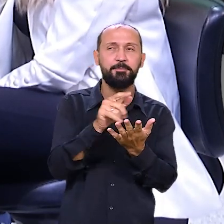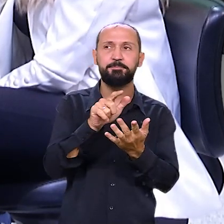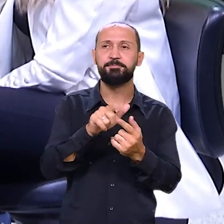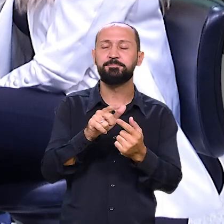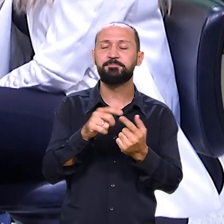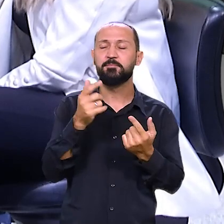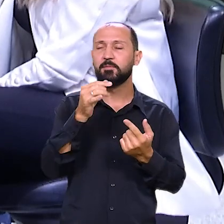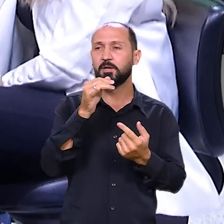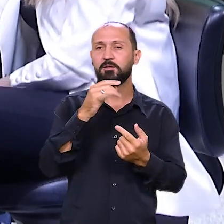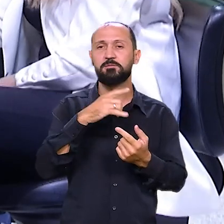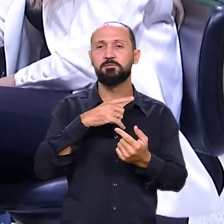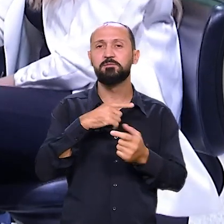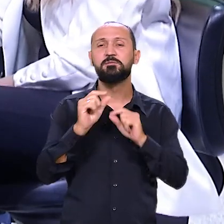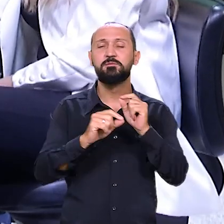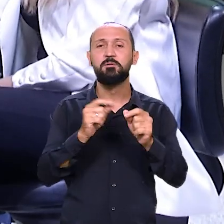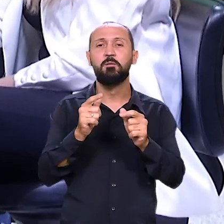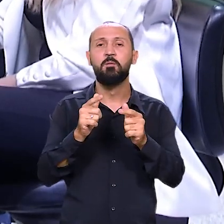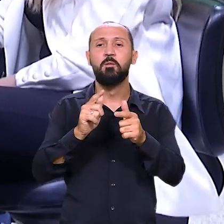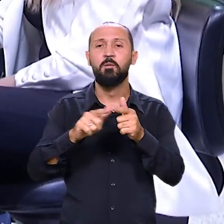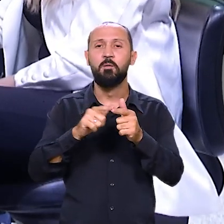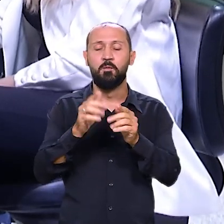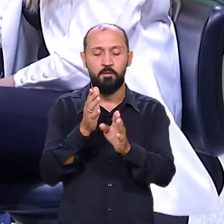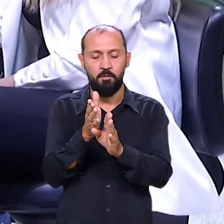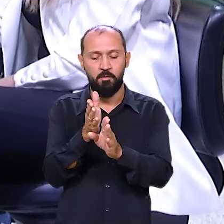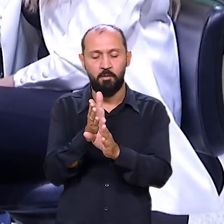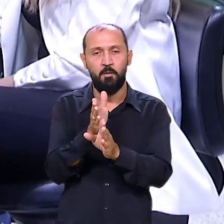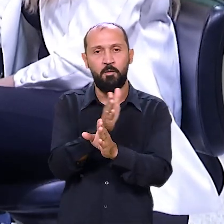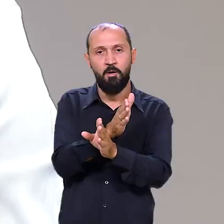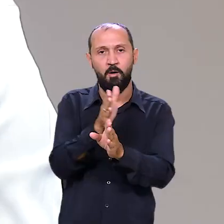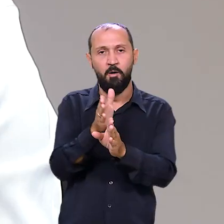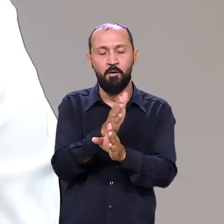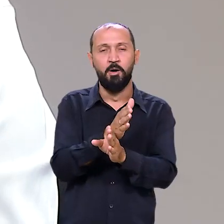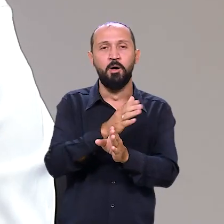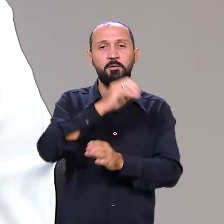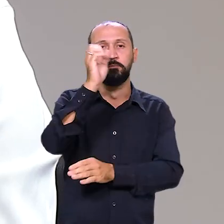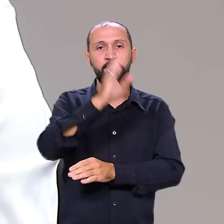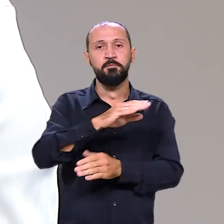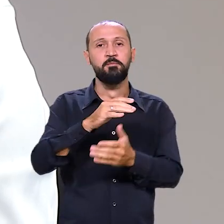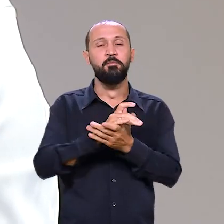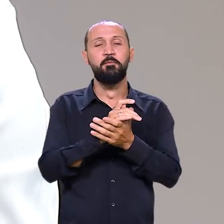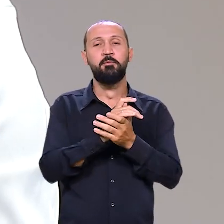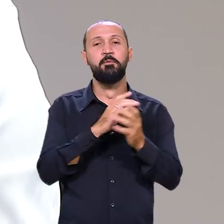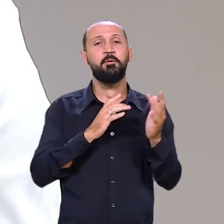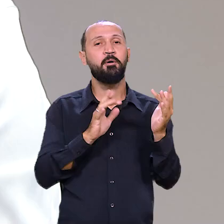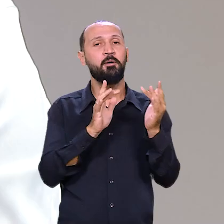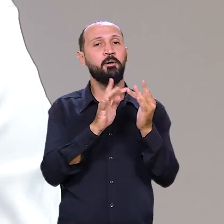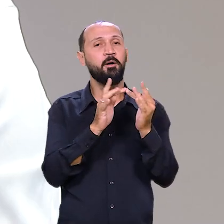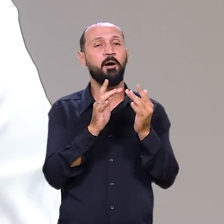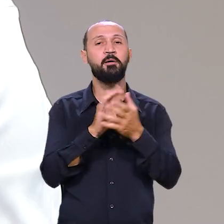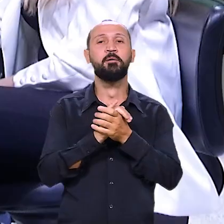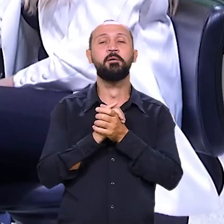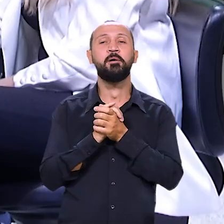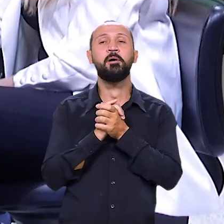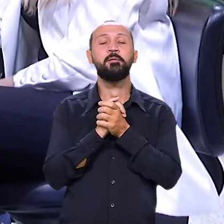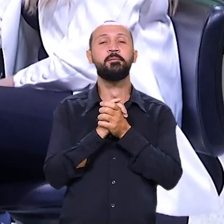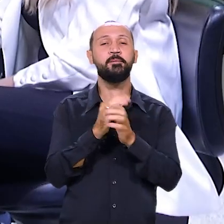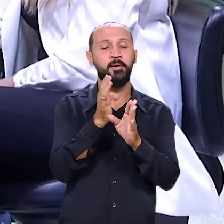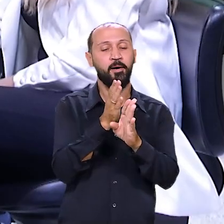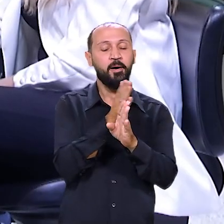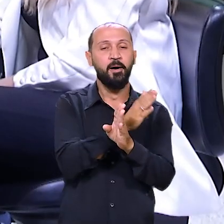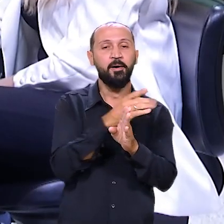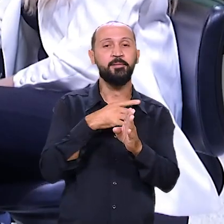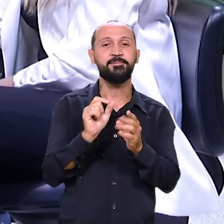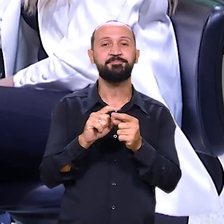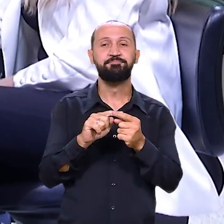exemplo, você tem a questão da fronteira seca do Brasil. Nós temos do Estado, nós